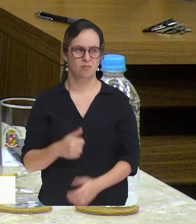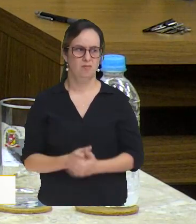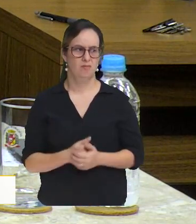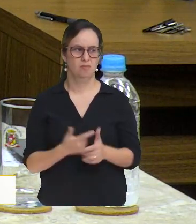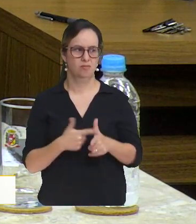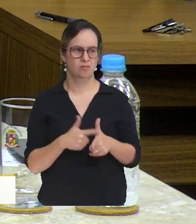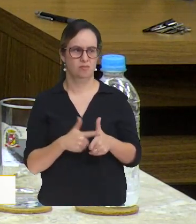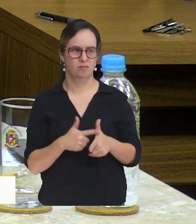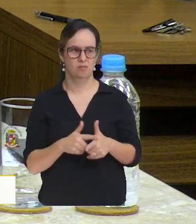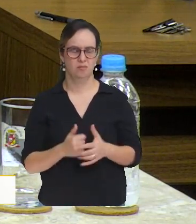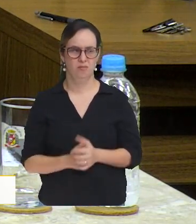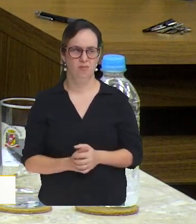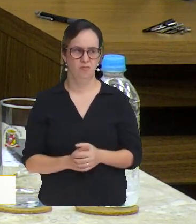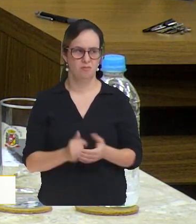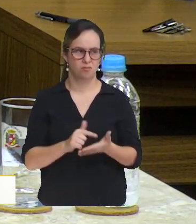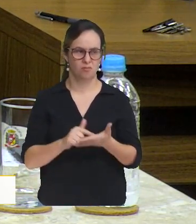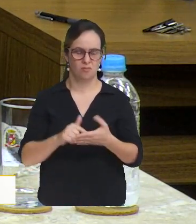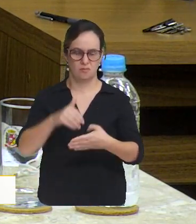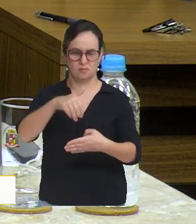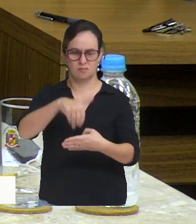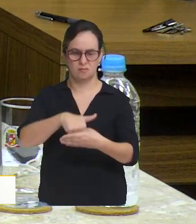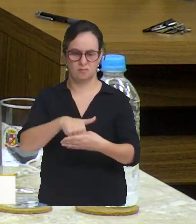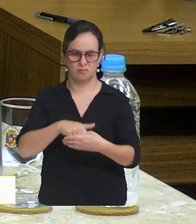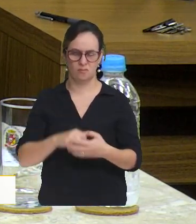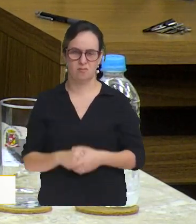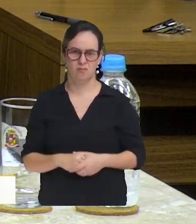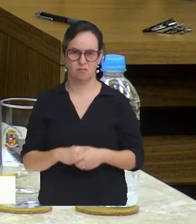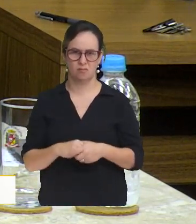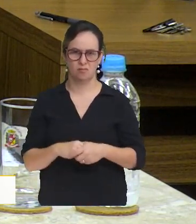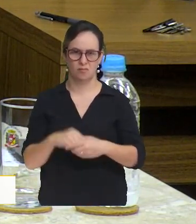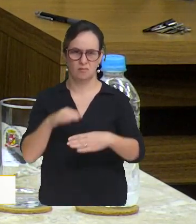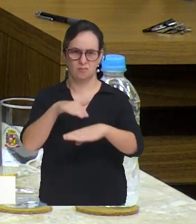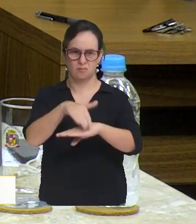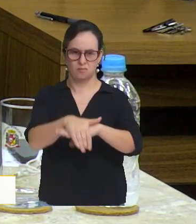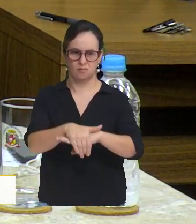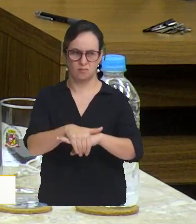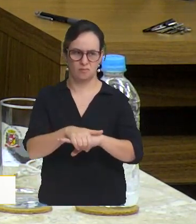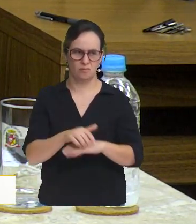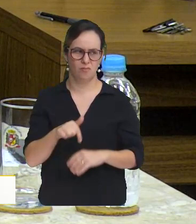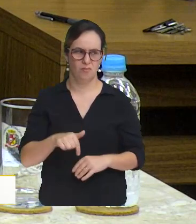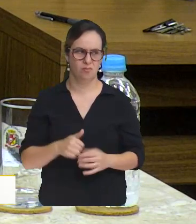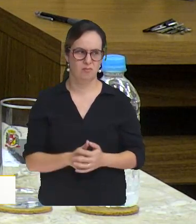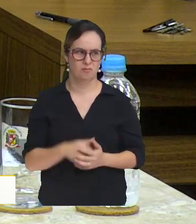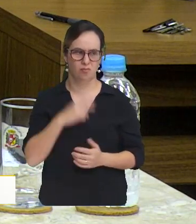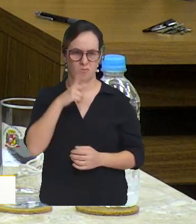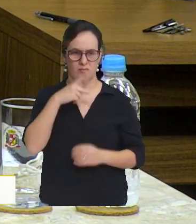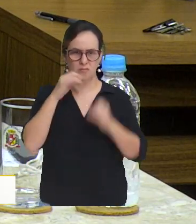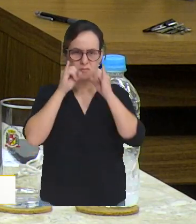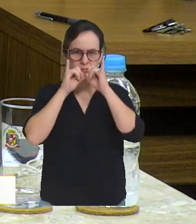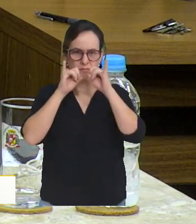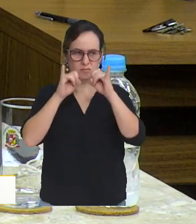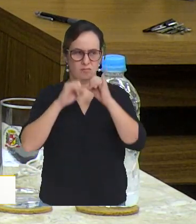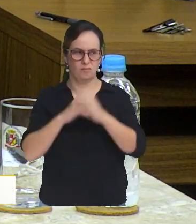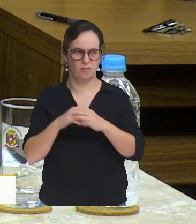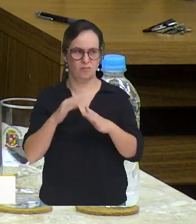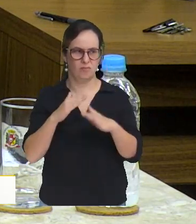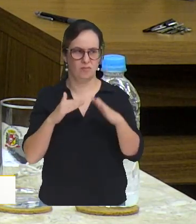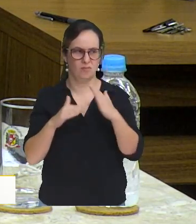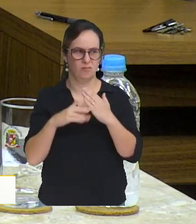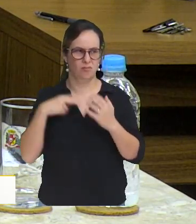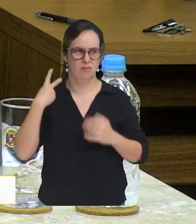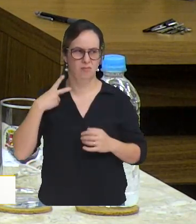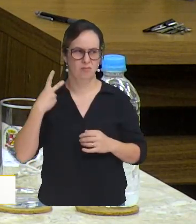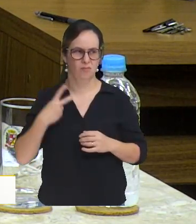né? Ressaltando aqui apenas essas informações que veio para todos os vereadores, todos os vereadores têm acesso, mas se os vereadores